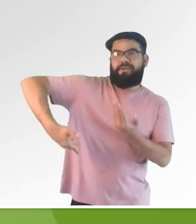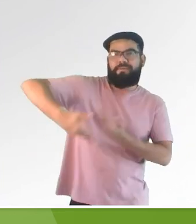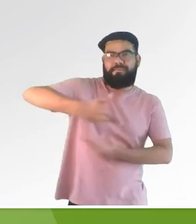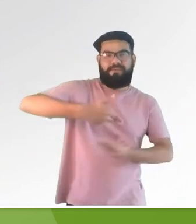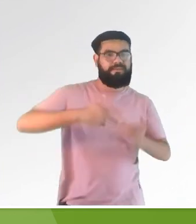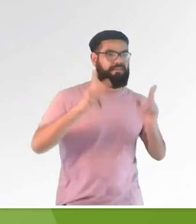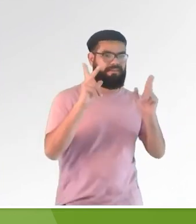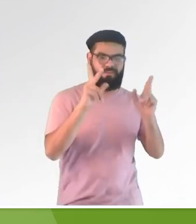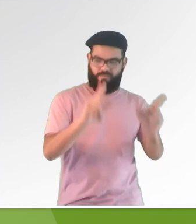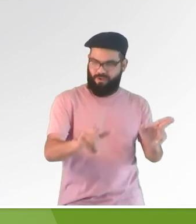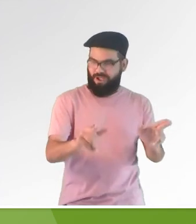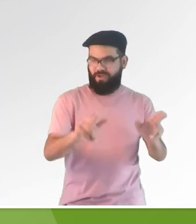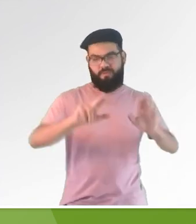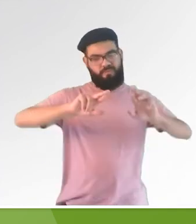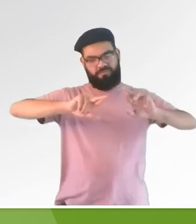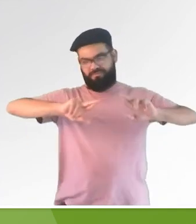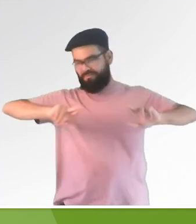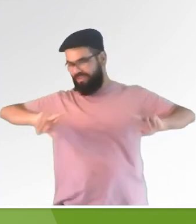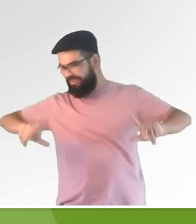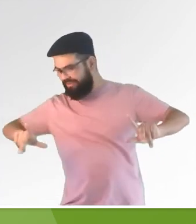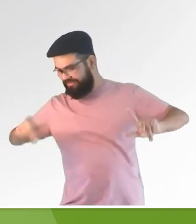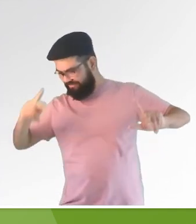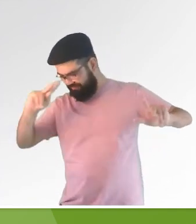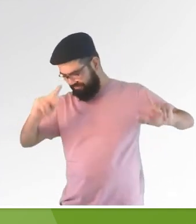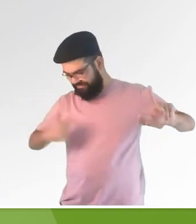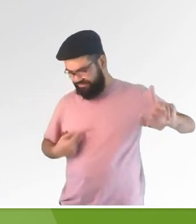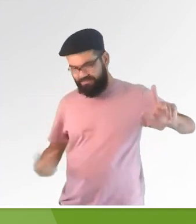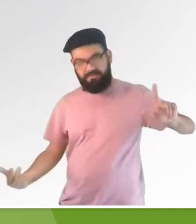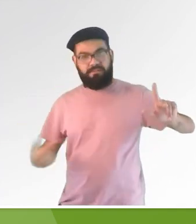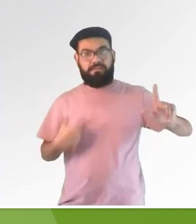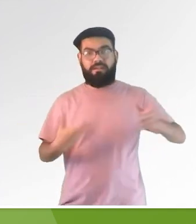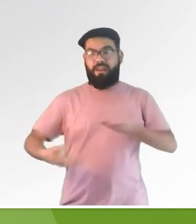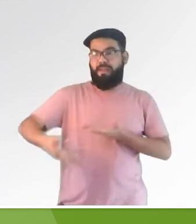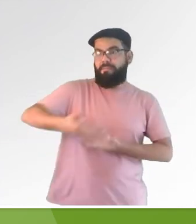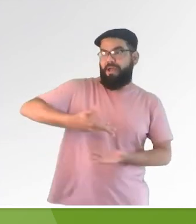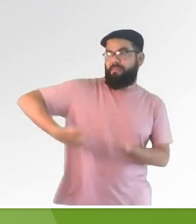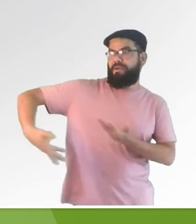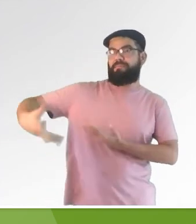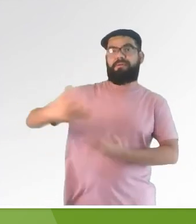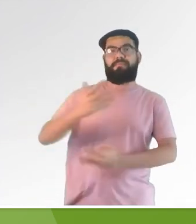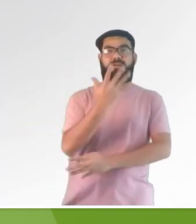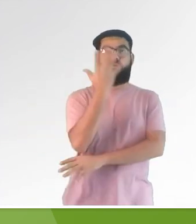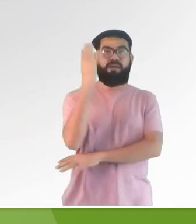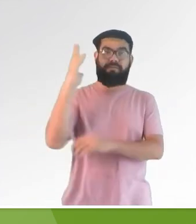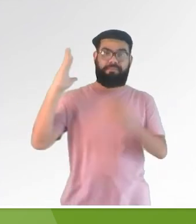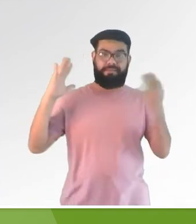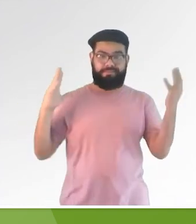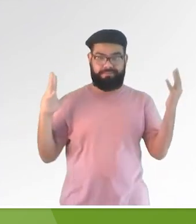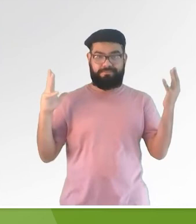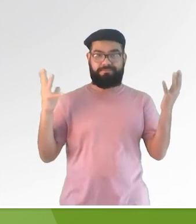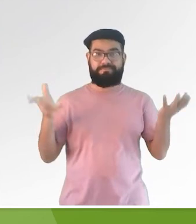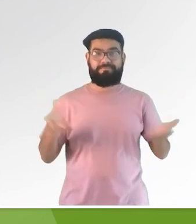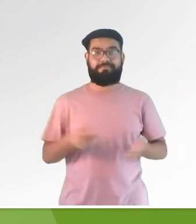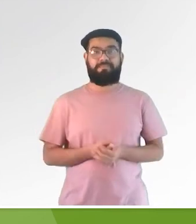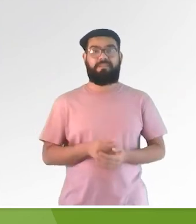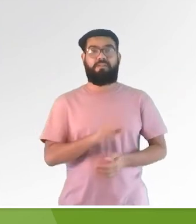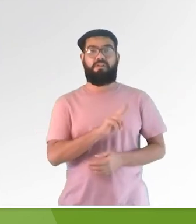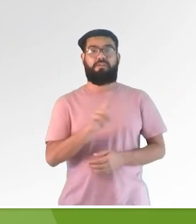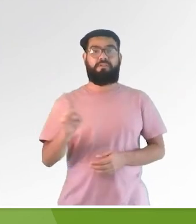espécies diferentes, e esses seres vivos, eles interagem com o meio ambiente, que é aquela parte, né, que tem ali a